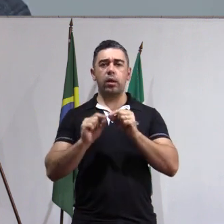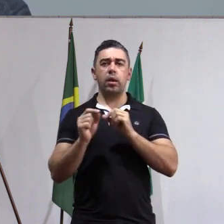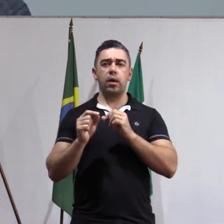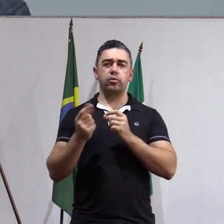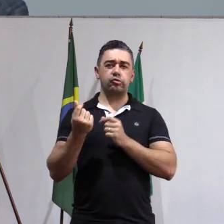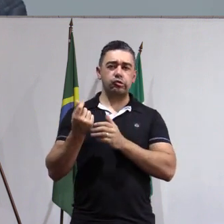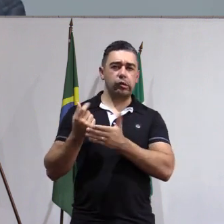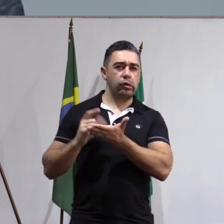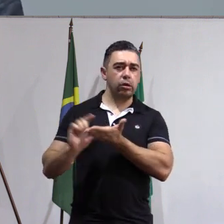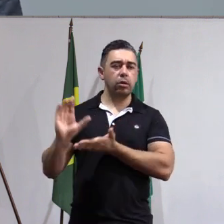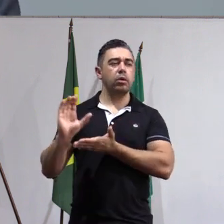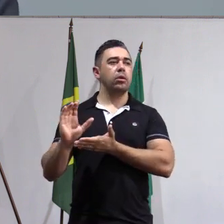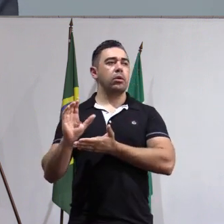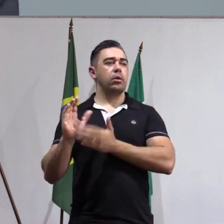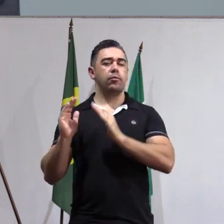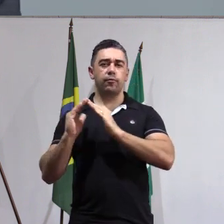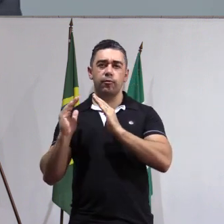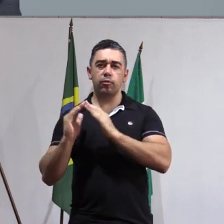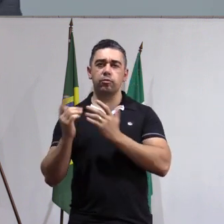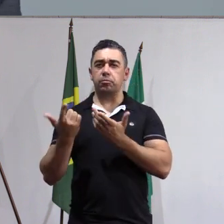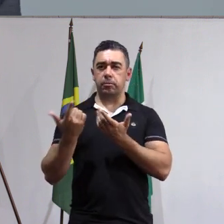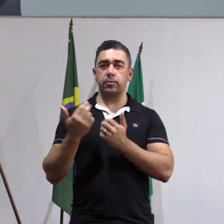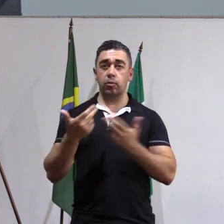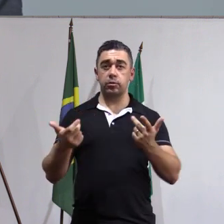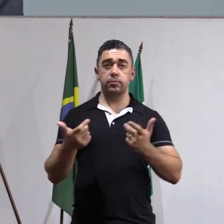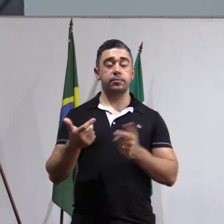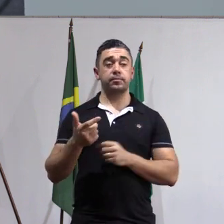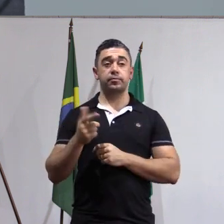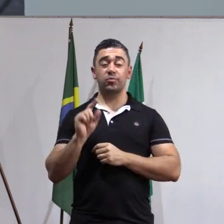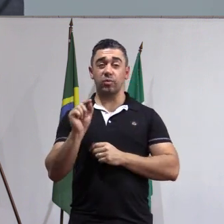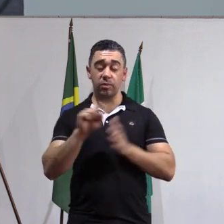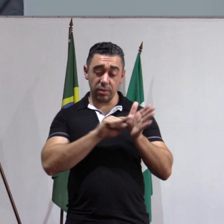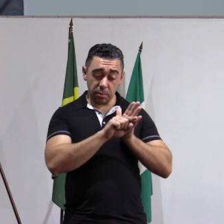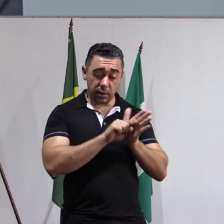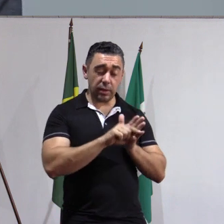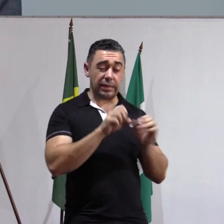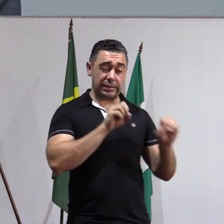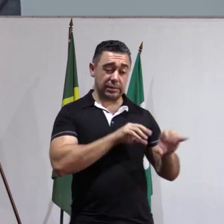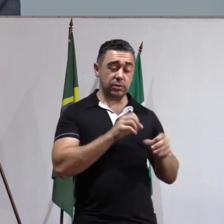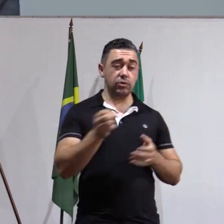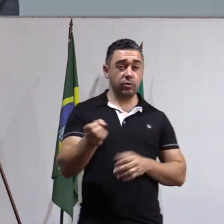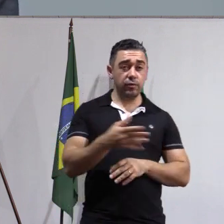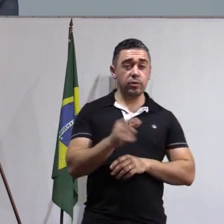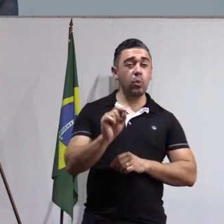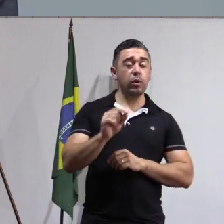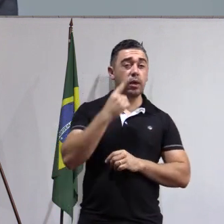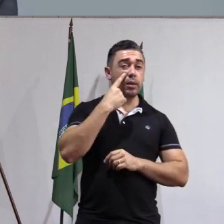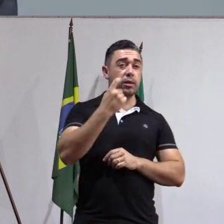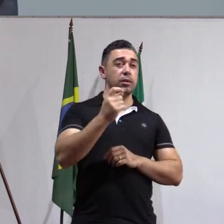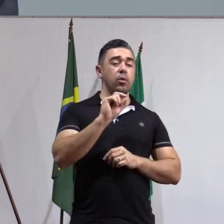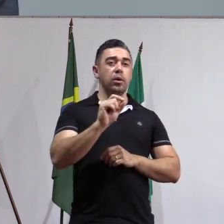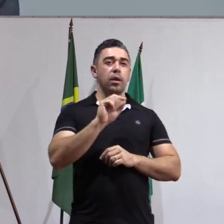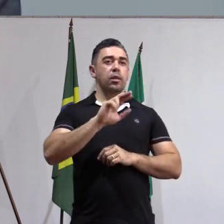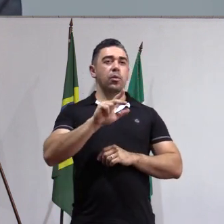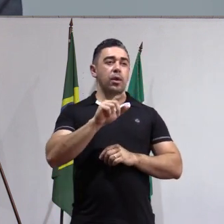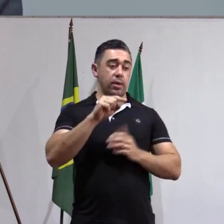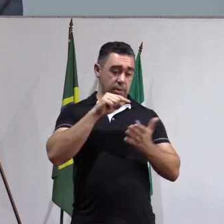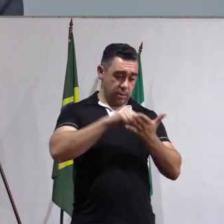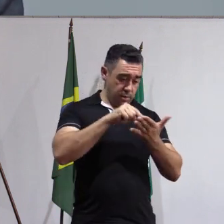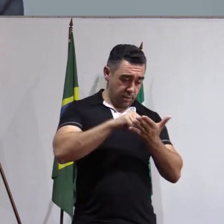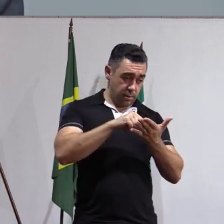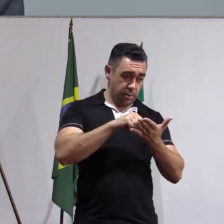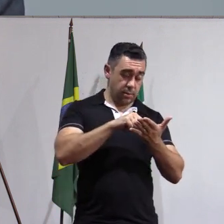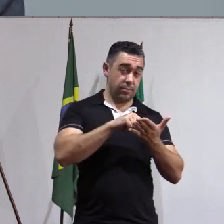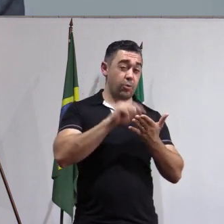risco do mesmo não funcionar. No que diz respeito à pesquisa, ensino e inovação, o que chama a atenção não é o que está presente, mas a